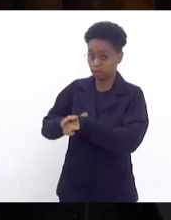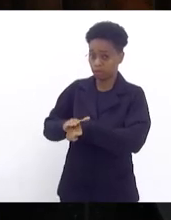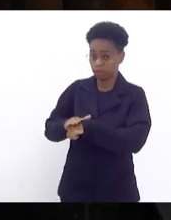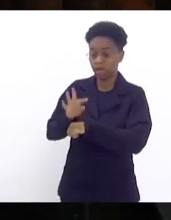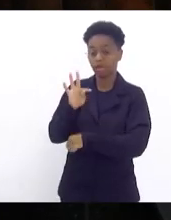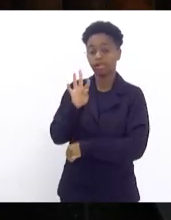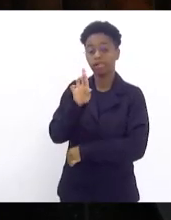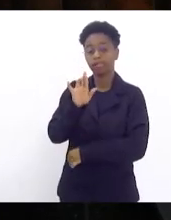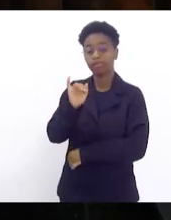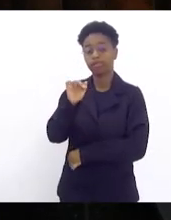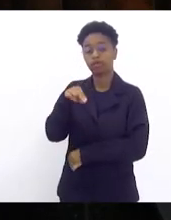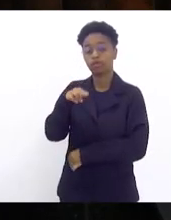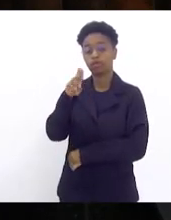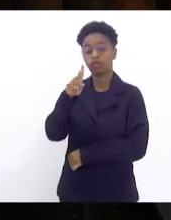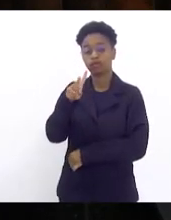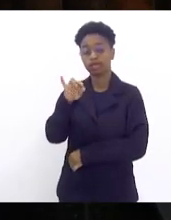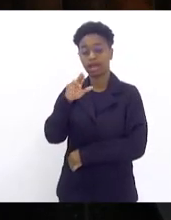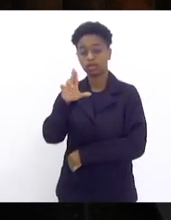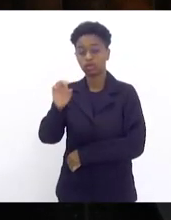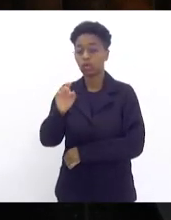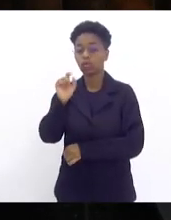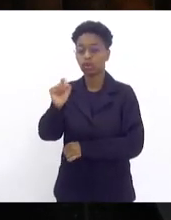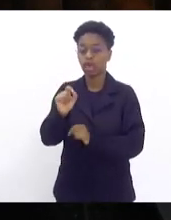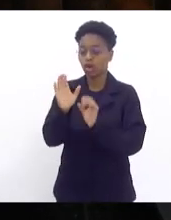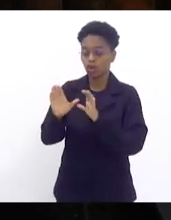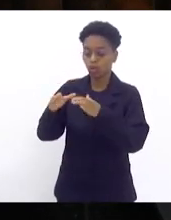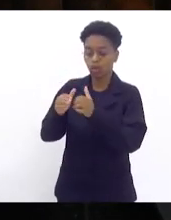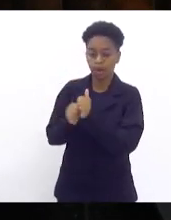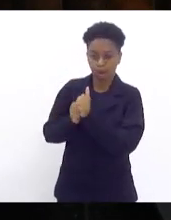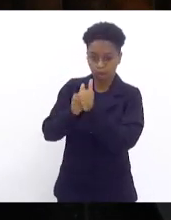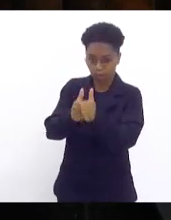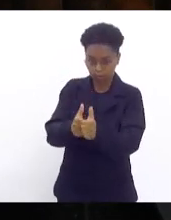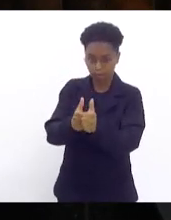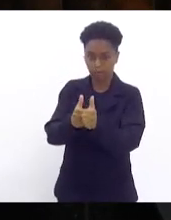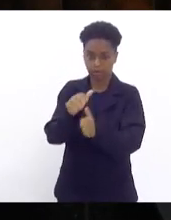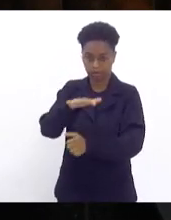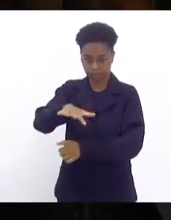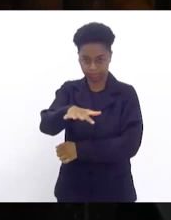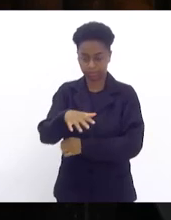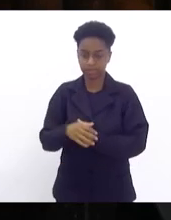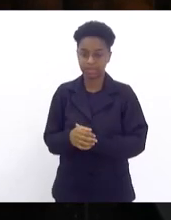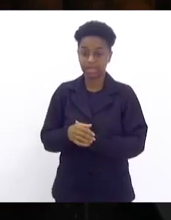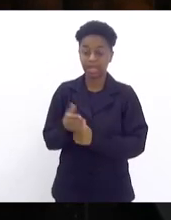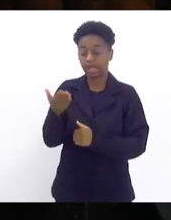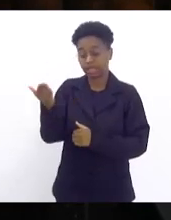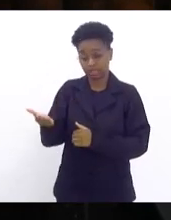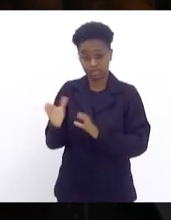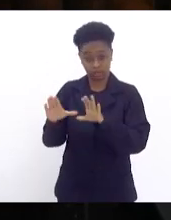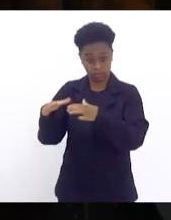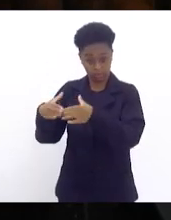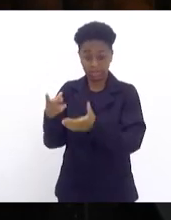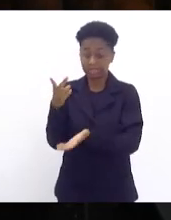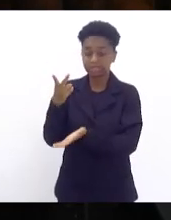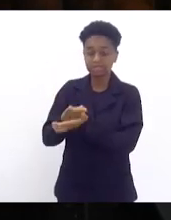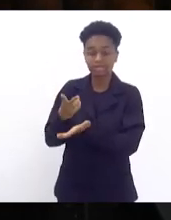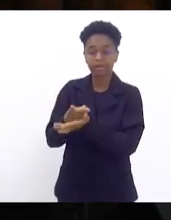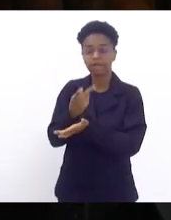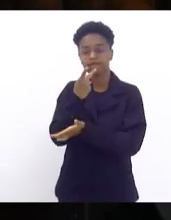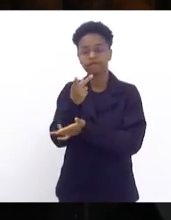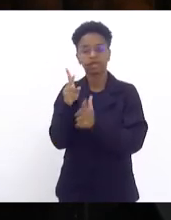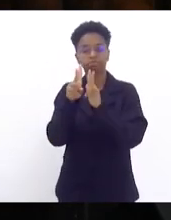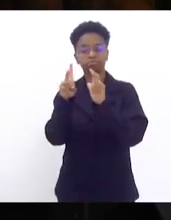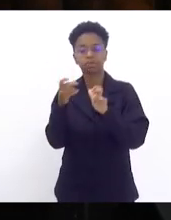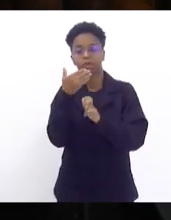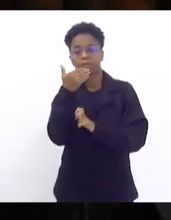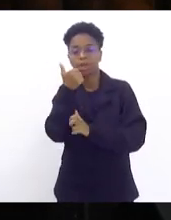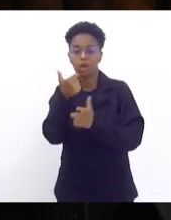é a comissão que acompanha o regime de recuperação fiscal é sempre quando se trata de alguma melhoria